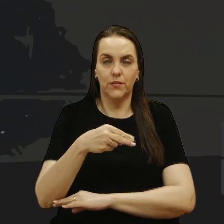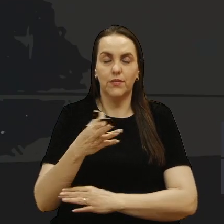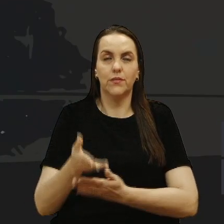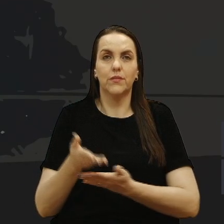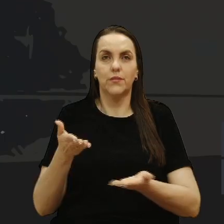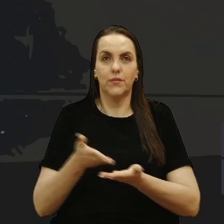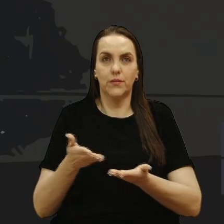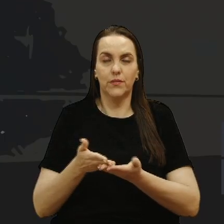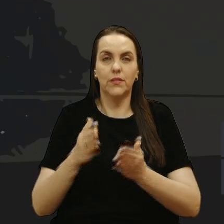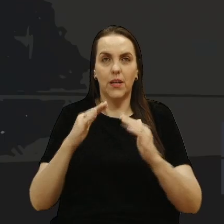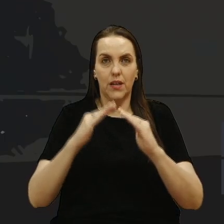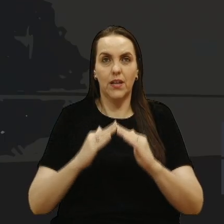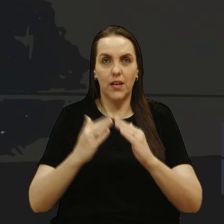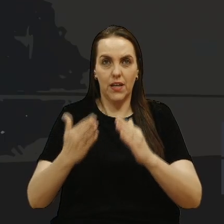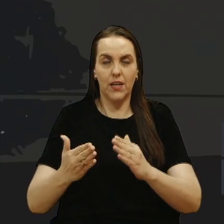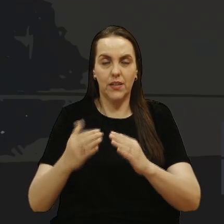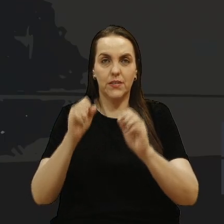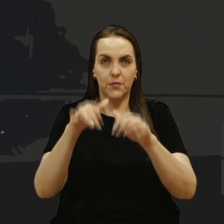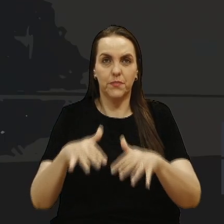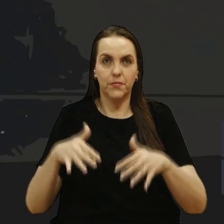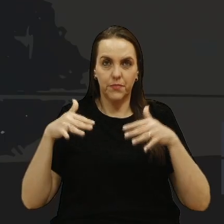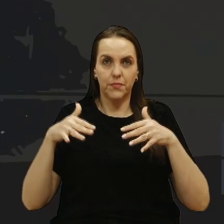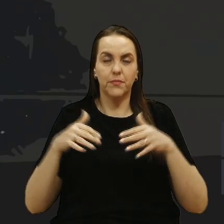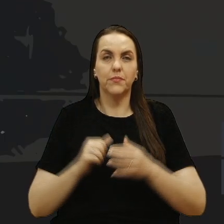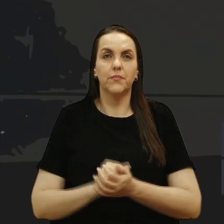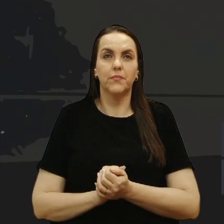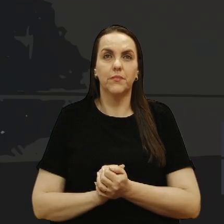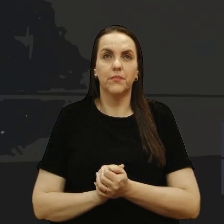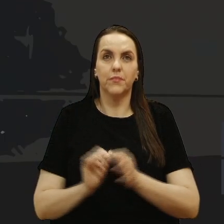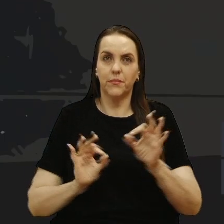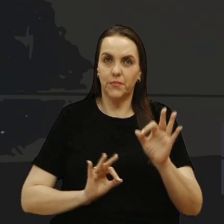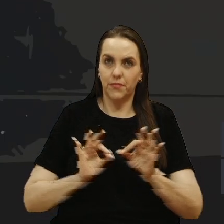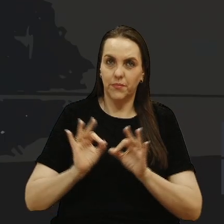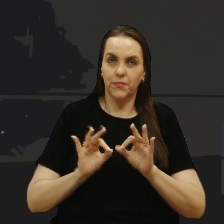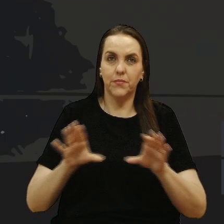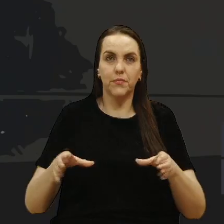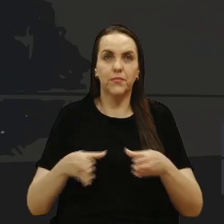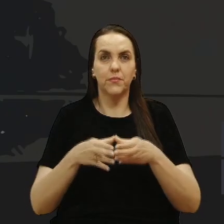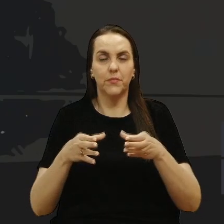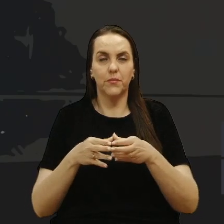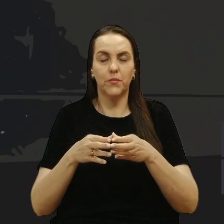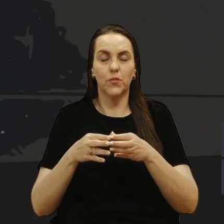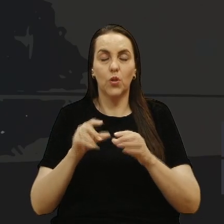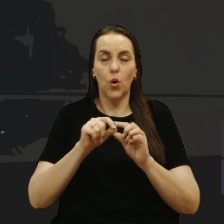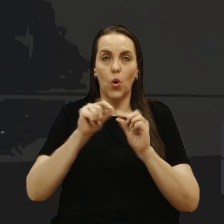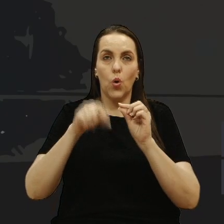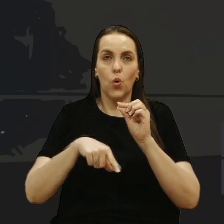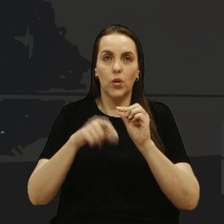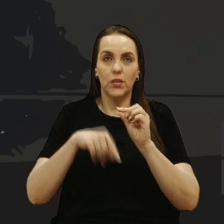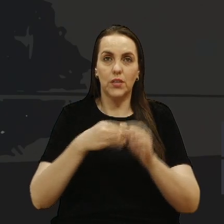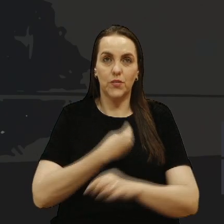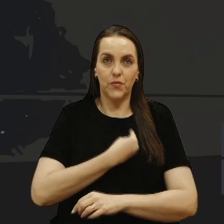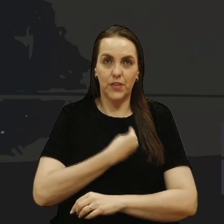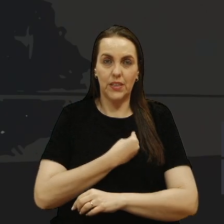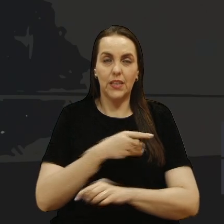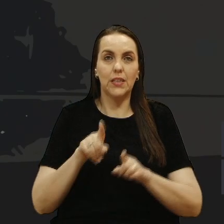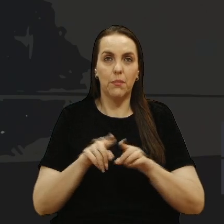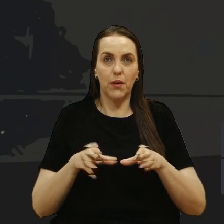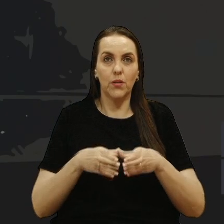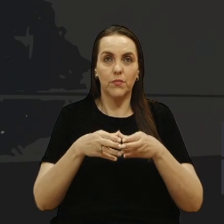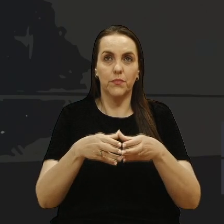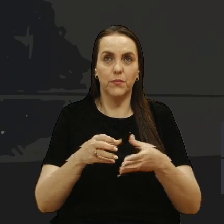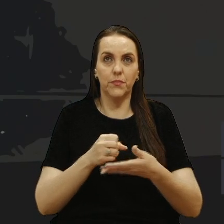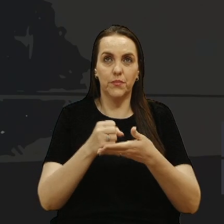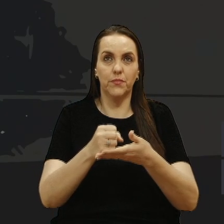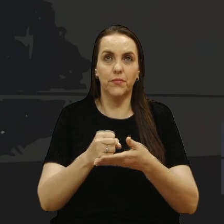teremos nesta casa, neste plenário, com a organização do Grupo Gotas de Vida e da Frente Parlamentar em Defesa dos